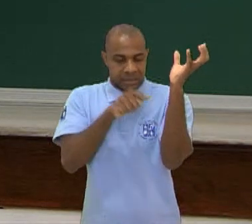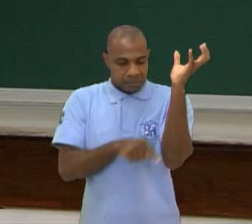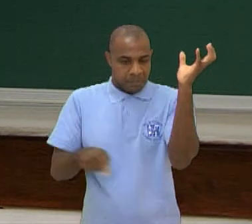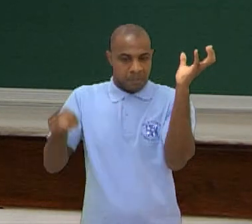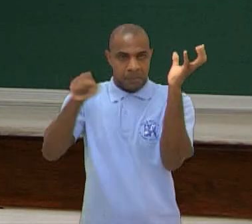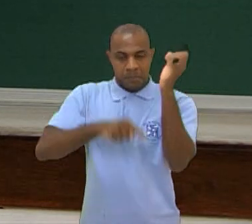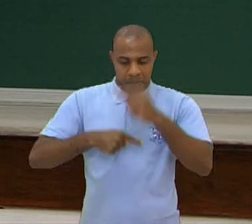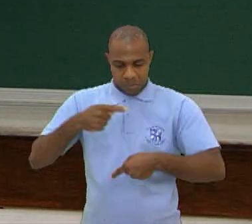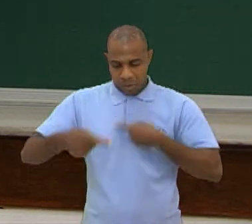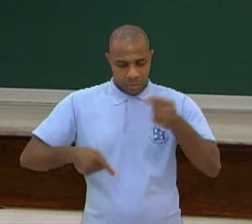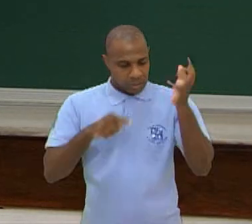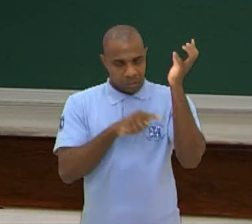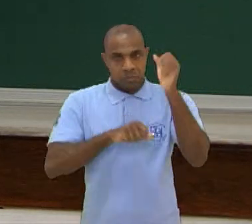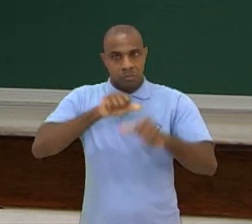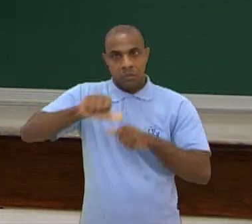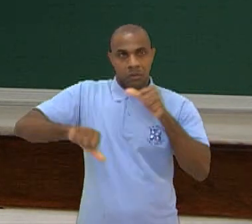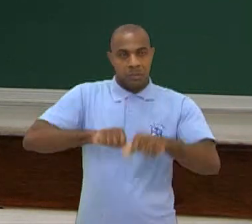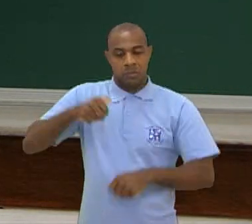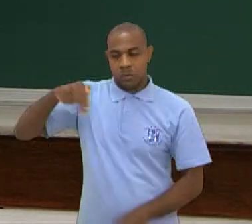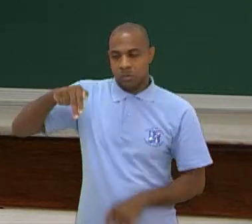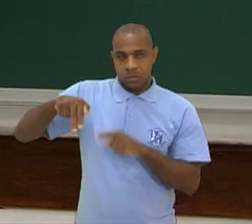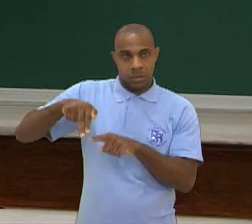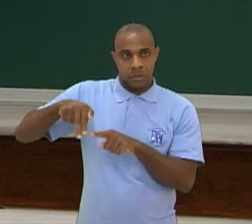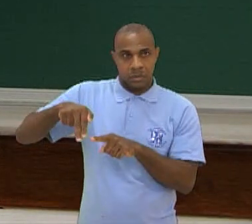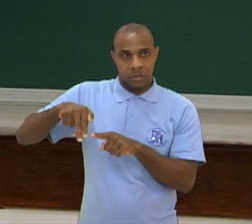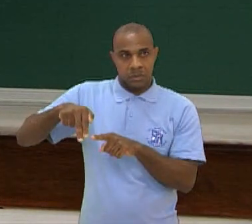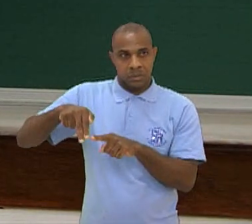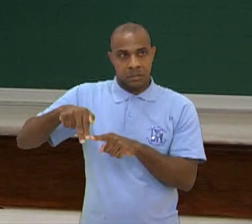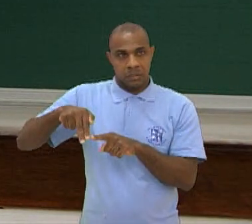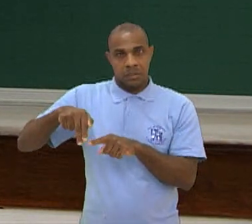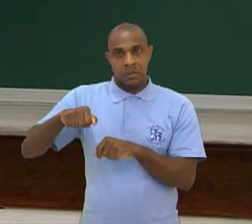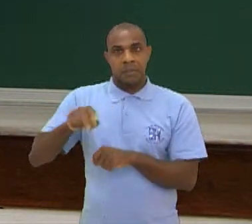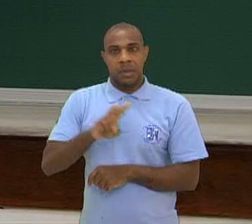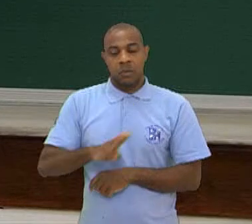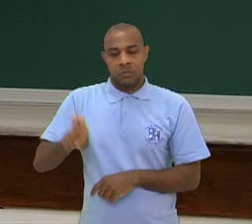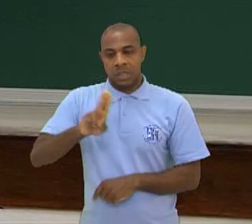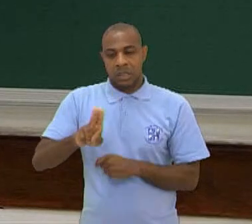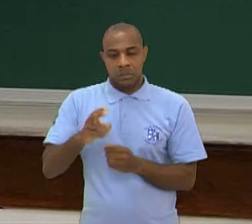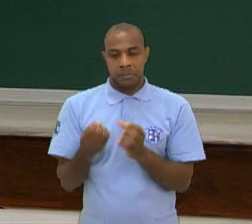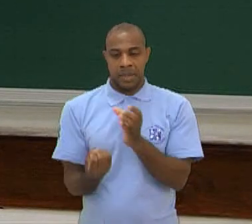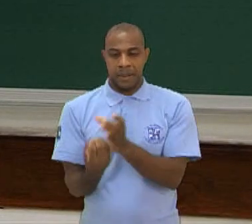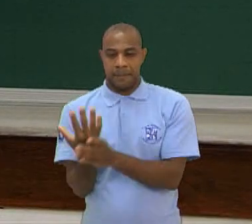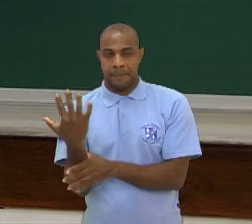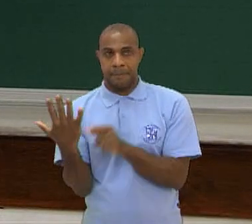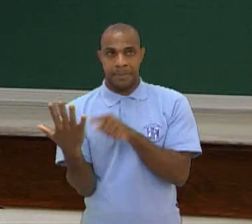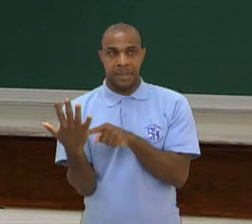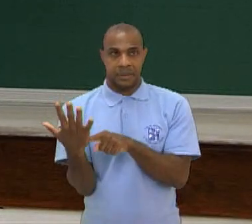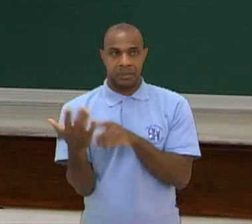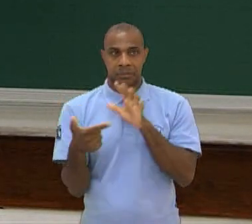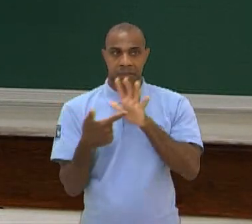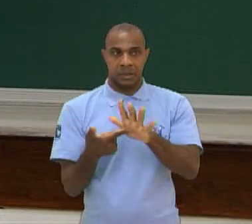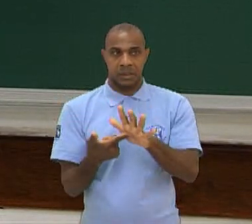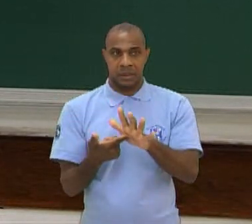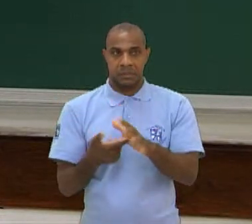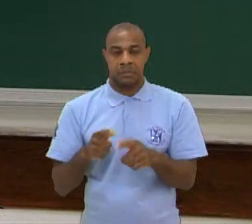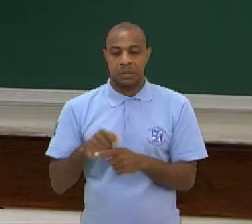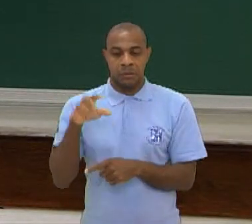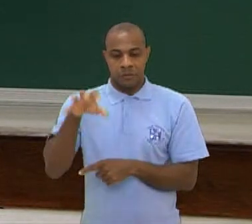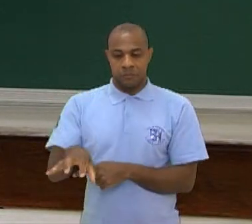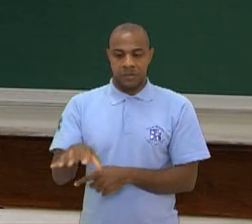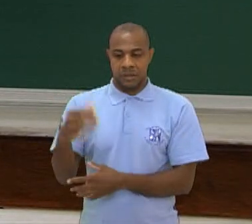processo de transformação do nitrogênio para um composto utilizável pela planta tem 3 etapas. O de